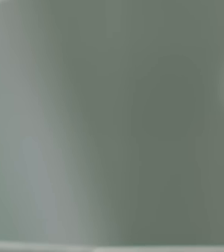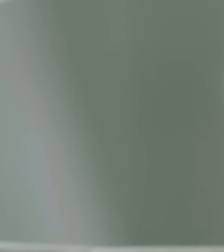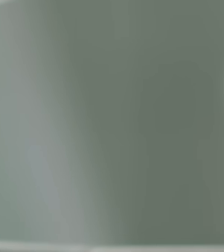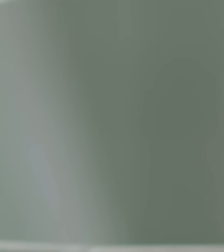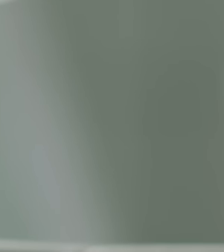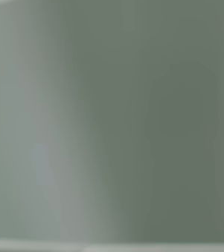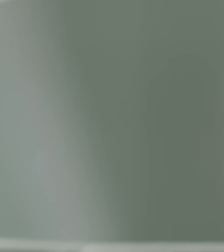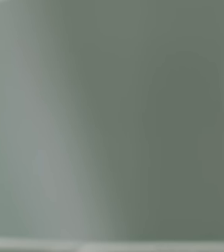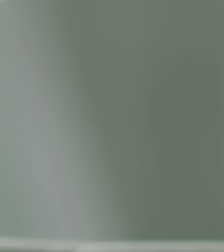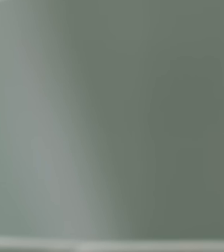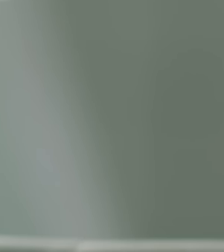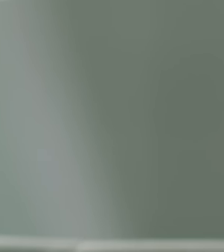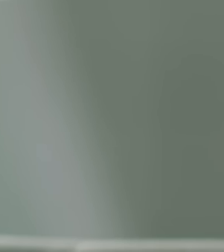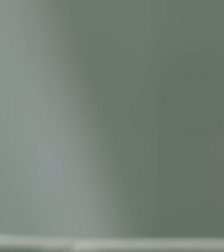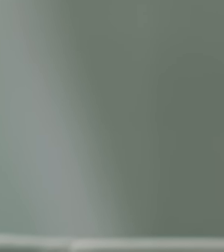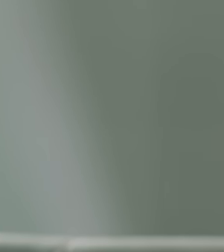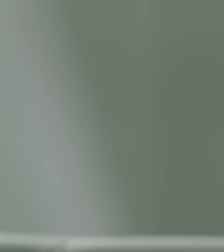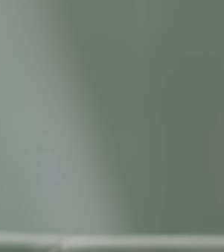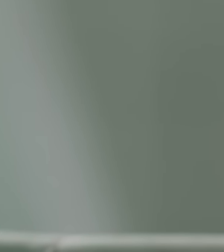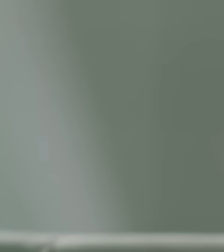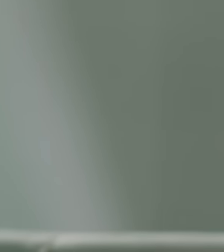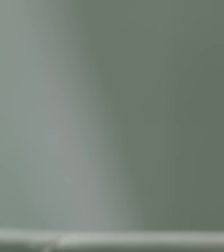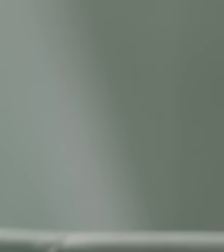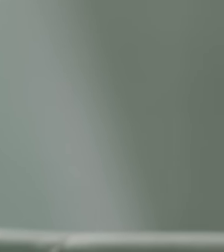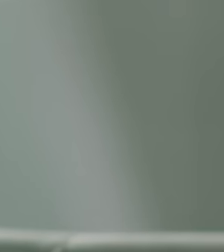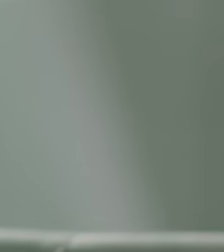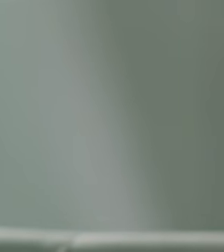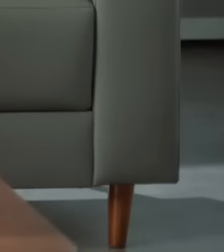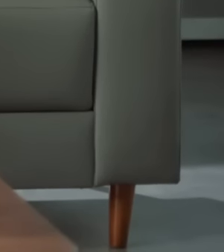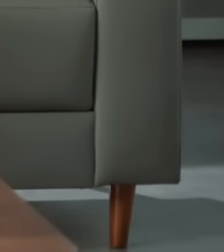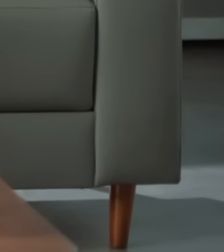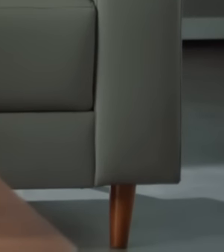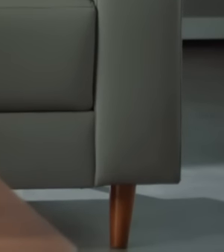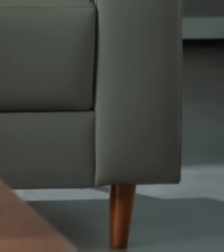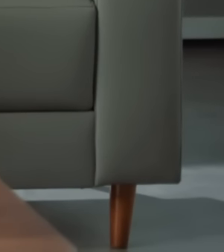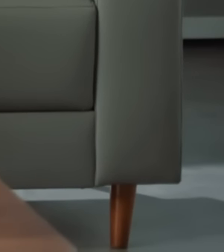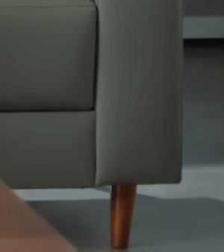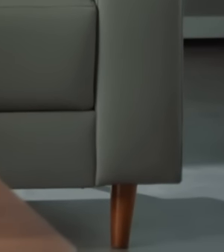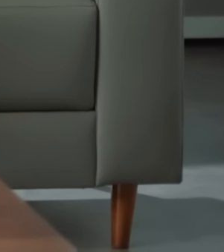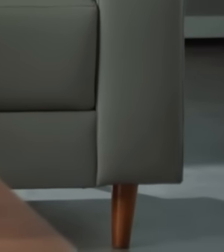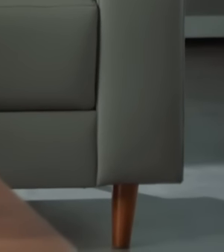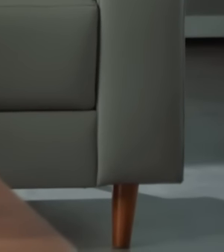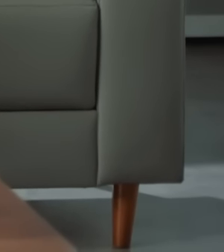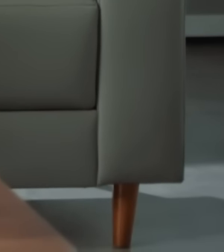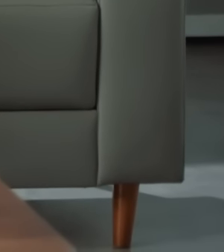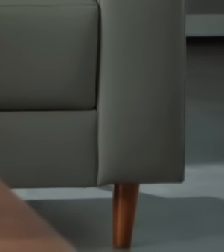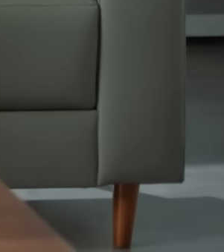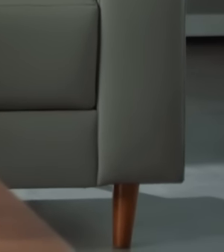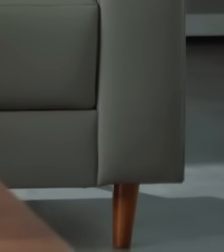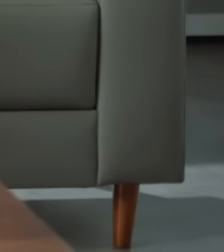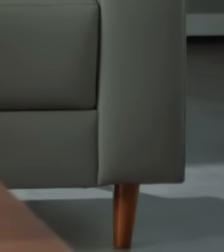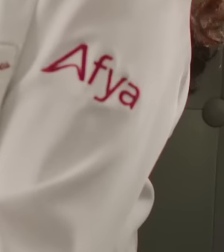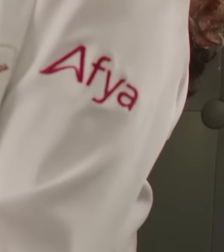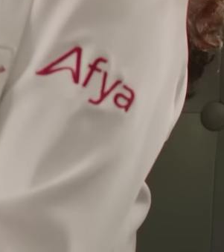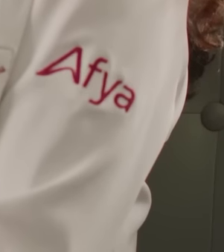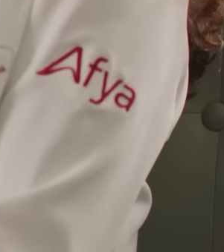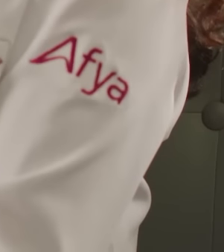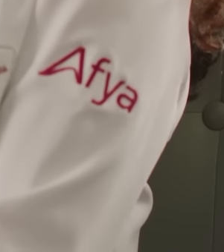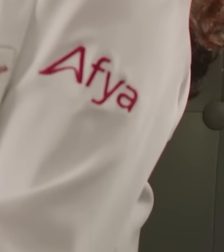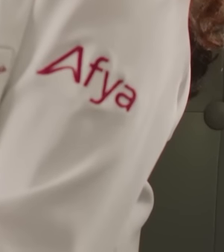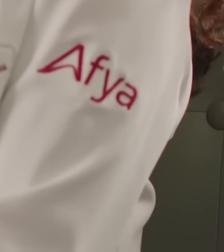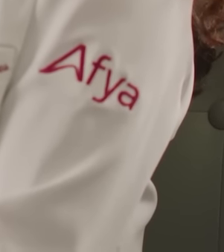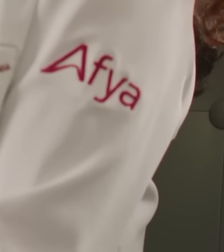Por que mesmo eu escolhi medicina para cuidar das pessoas não Foi sim claro mas é muita coisa não